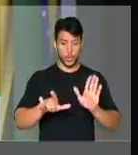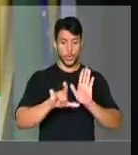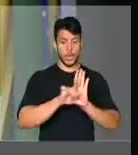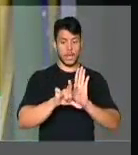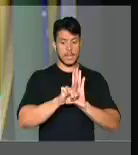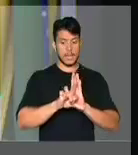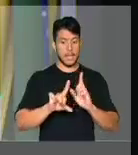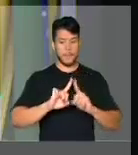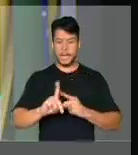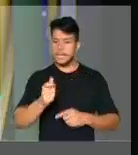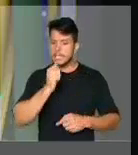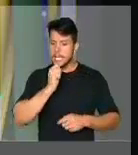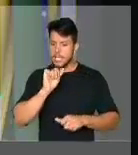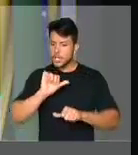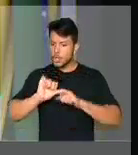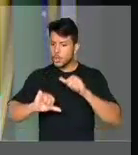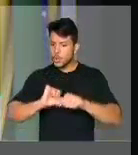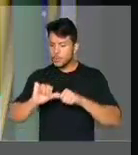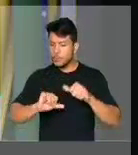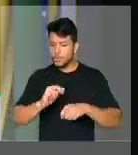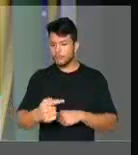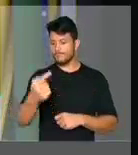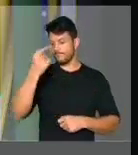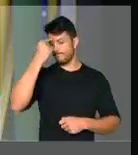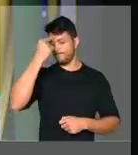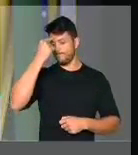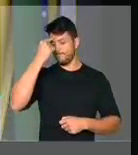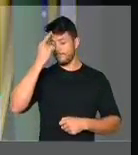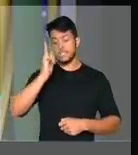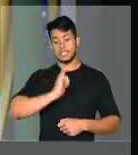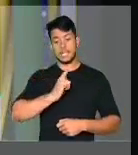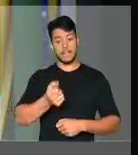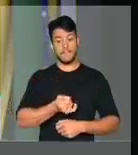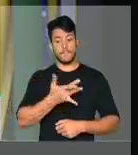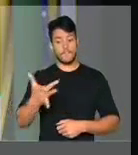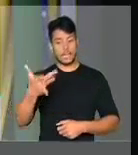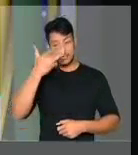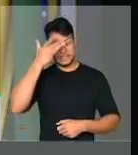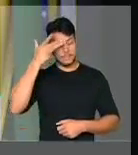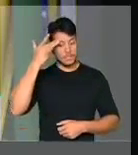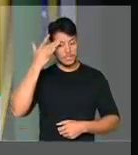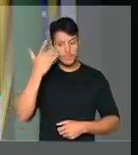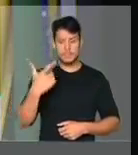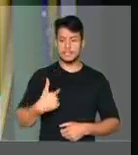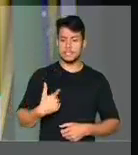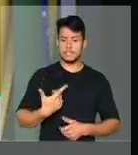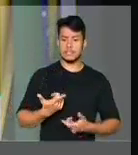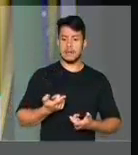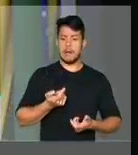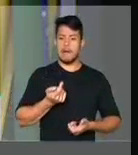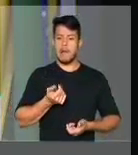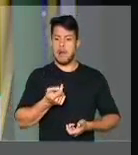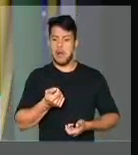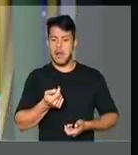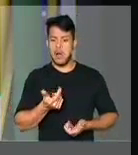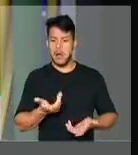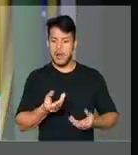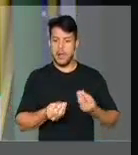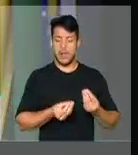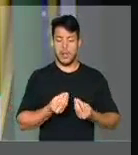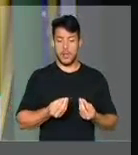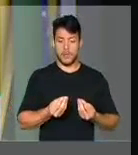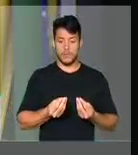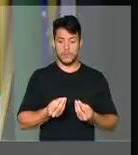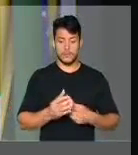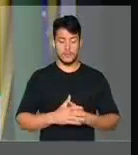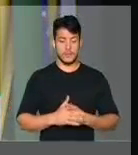mudamos a cabeça das pessoas. Muita gente mesquinha na disputa eleitoral. No momento em